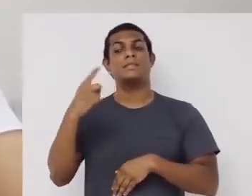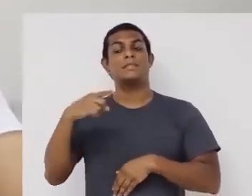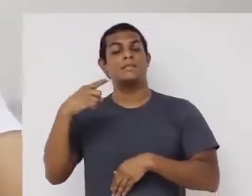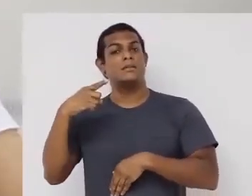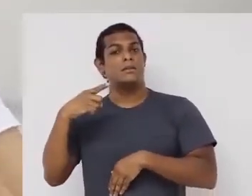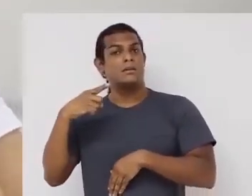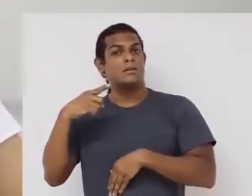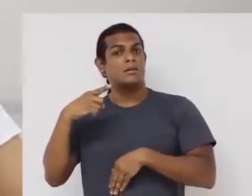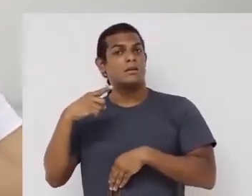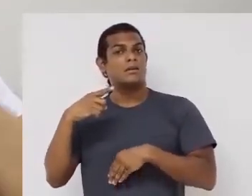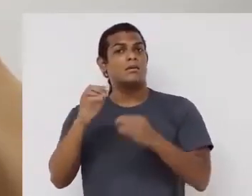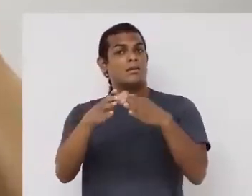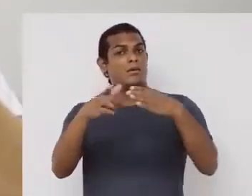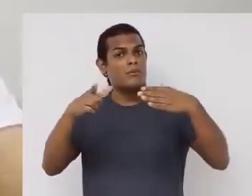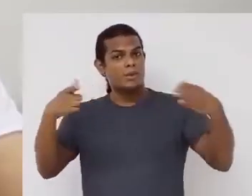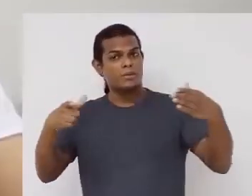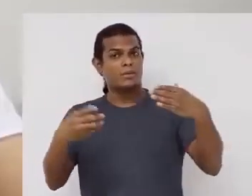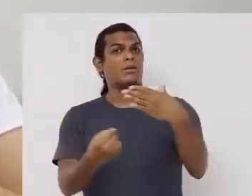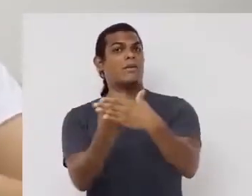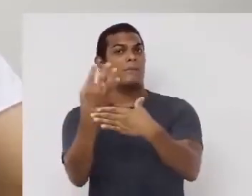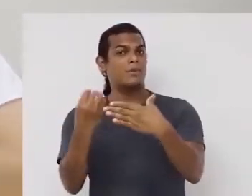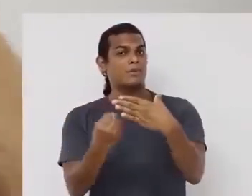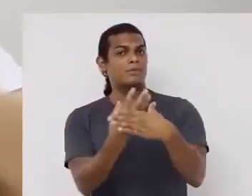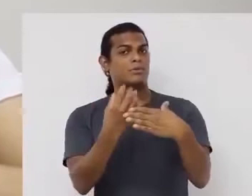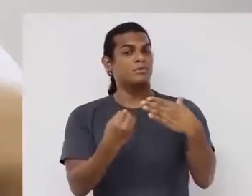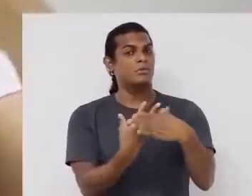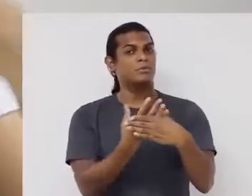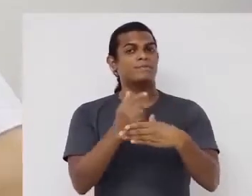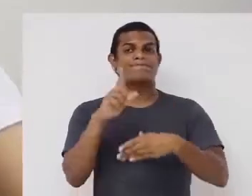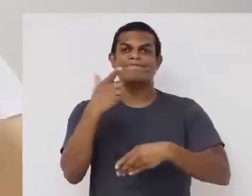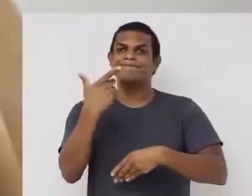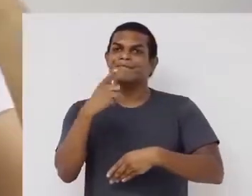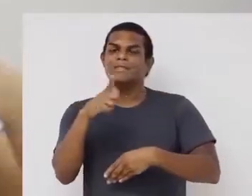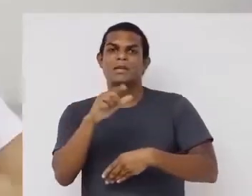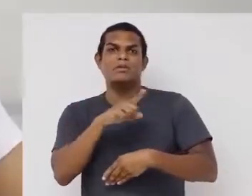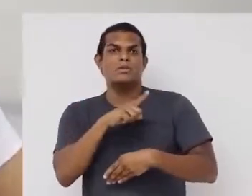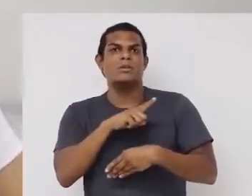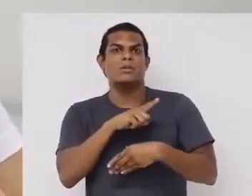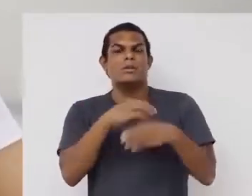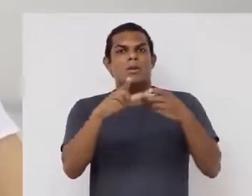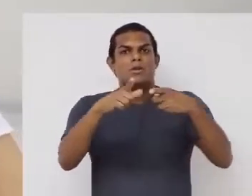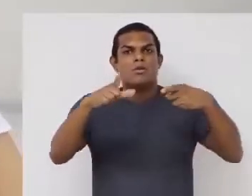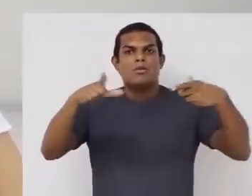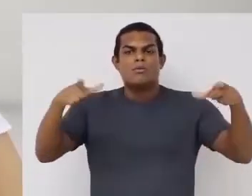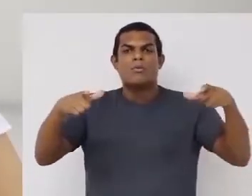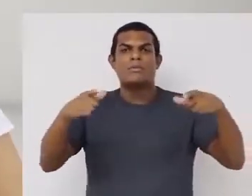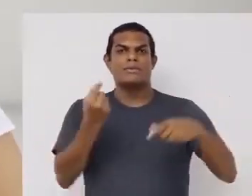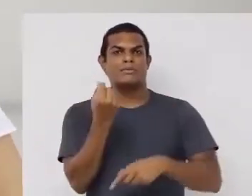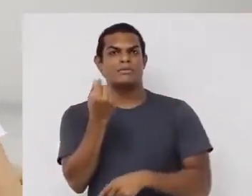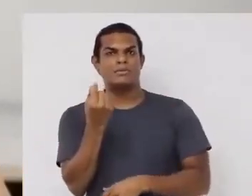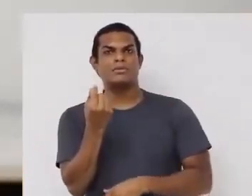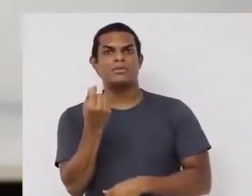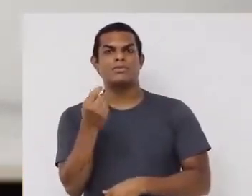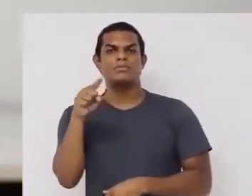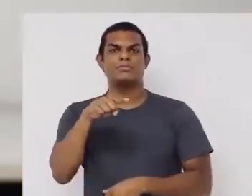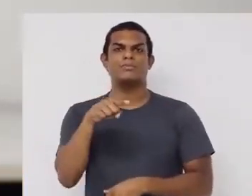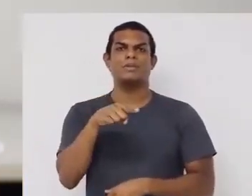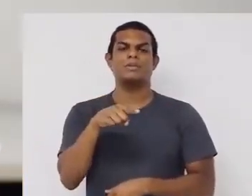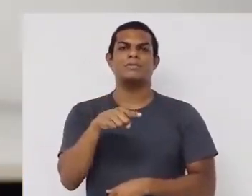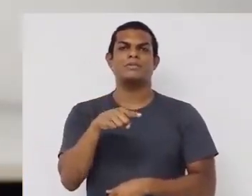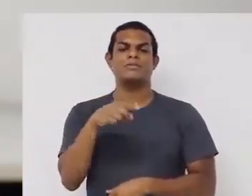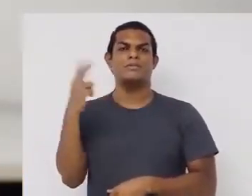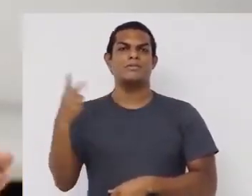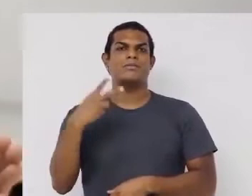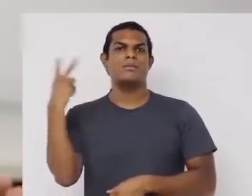outro lado, eu aumentar a minha produção e não existir um aumento do desembolso, esse valor